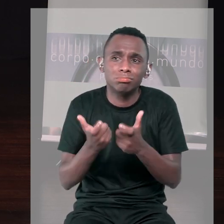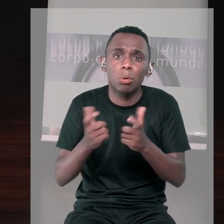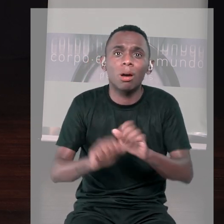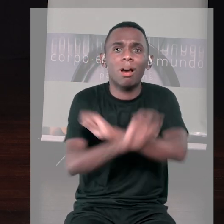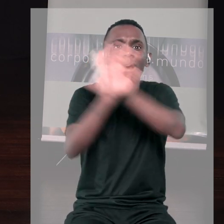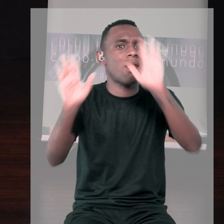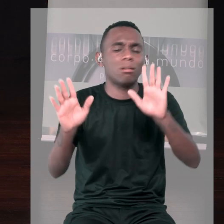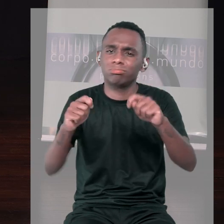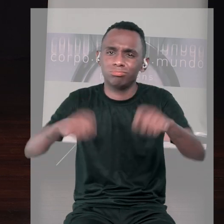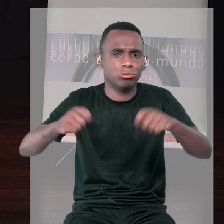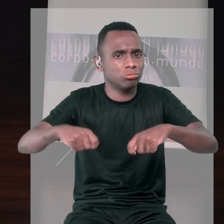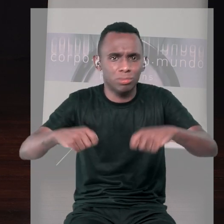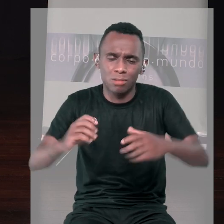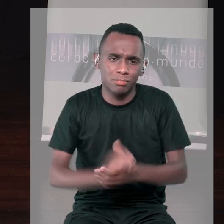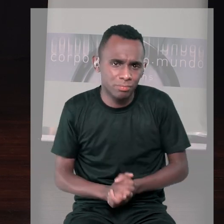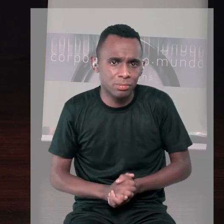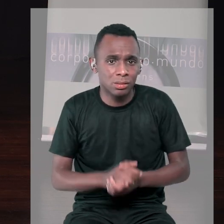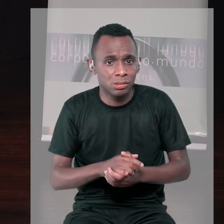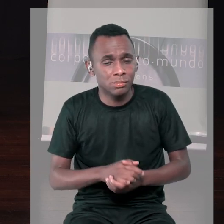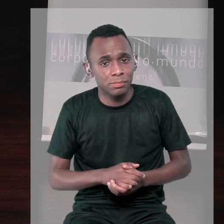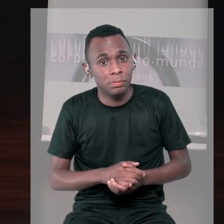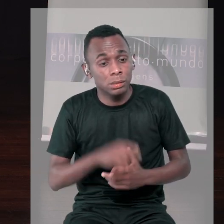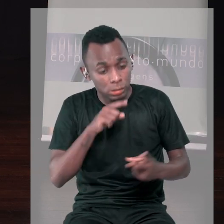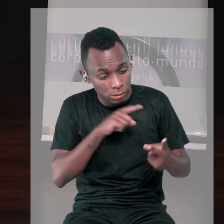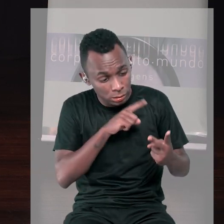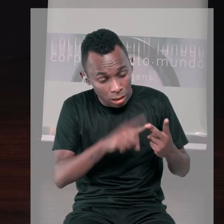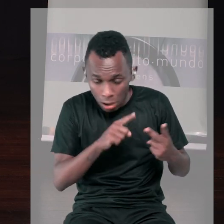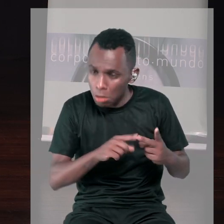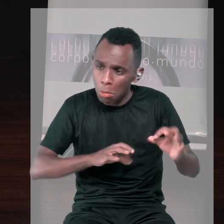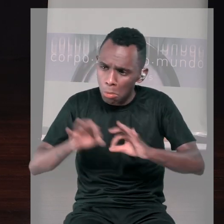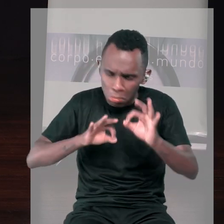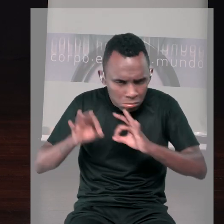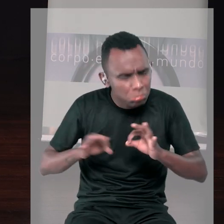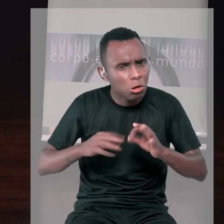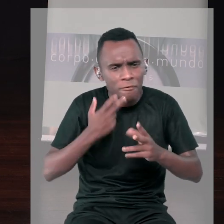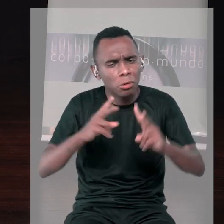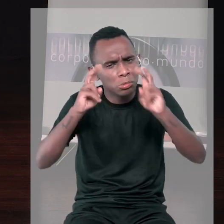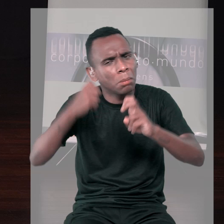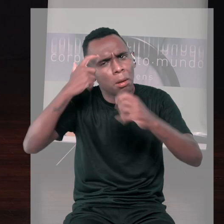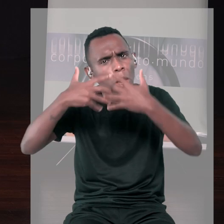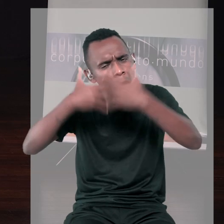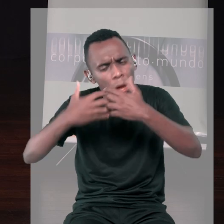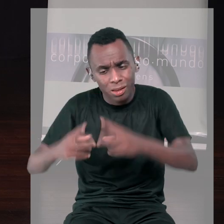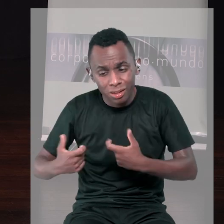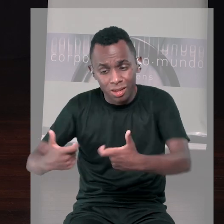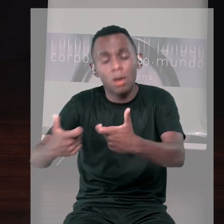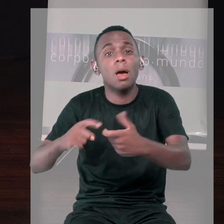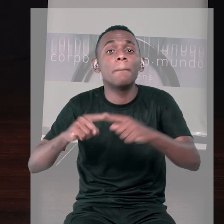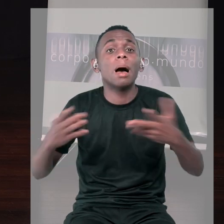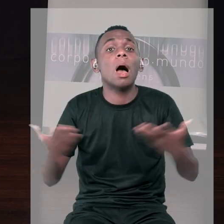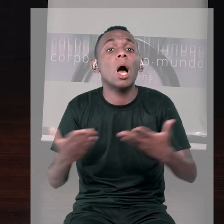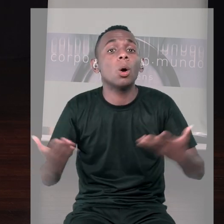do pensamento, né, desse grande autor, que meditou profundamente sobre a guerra. E agora, uma guerra que se